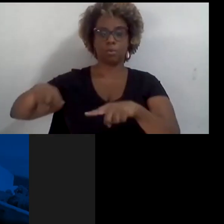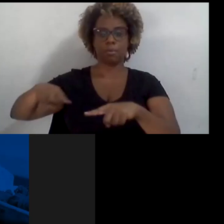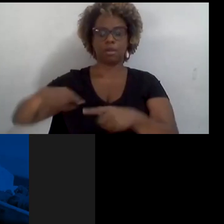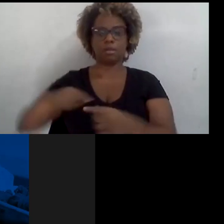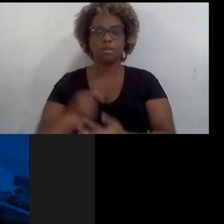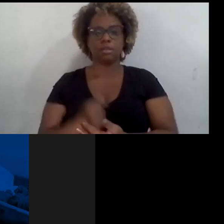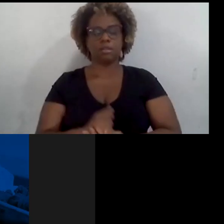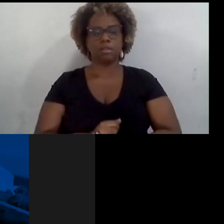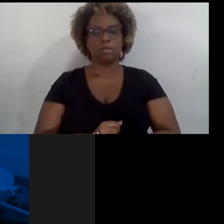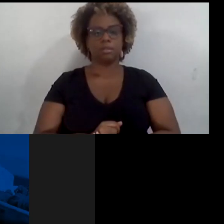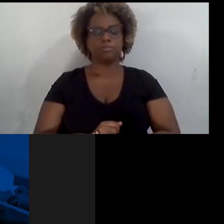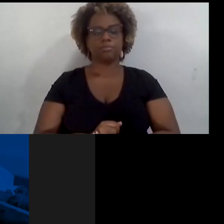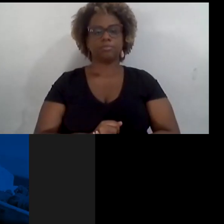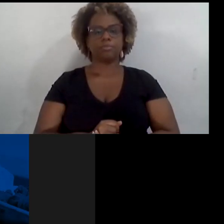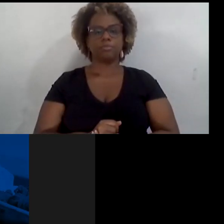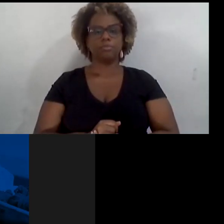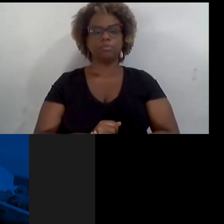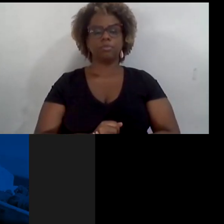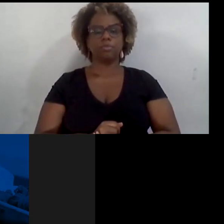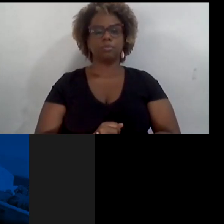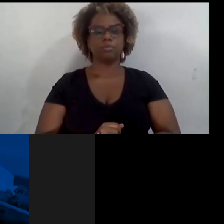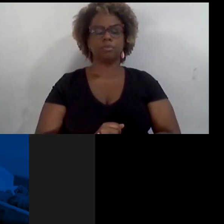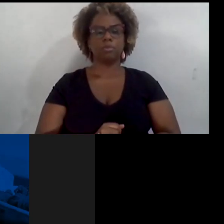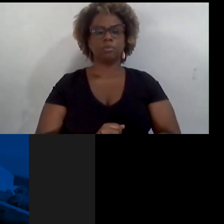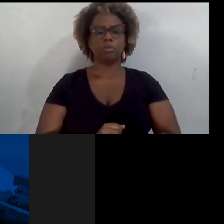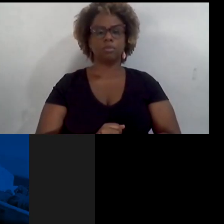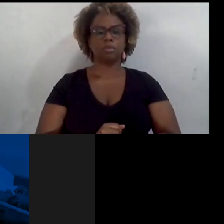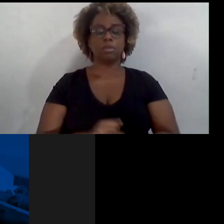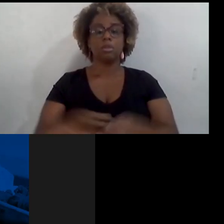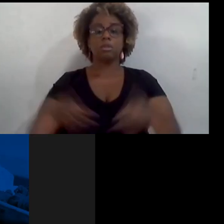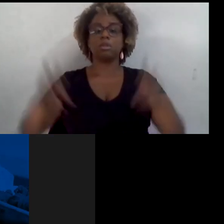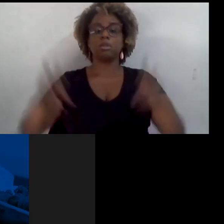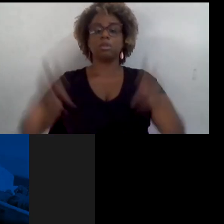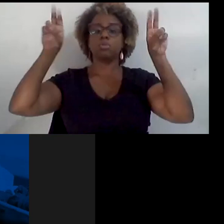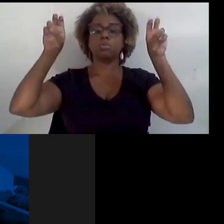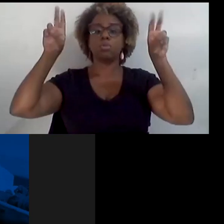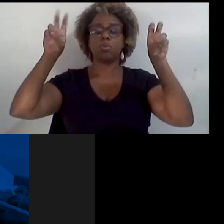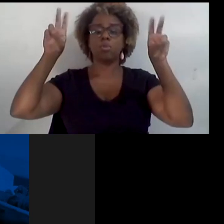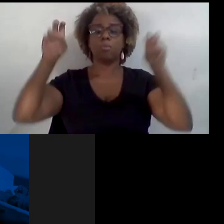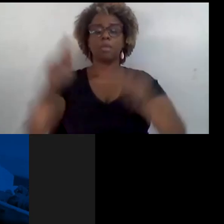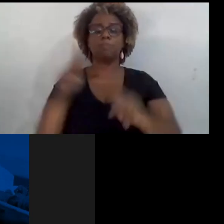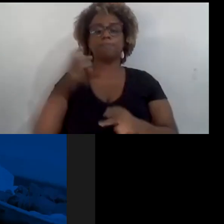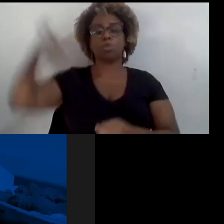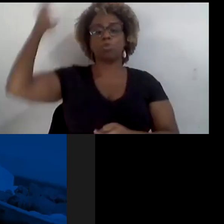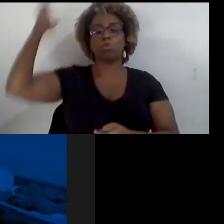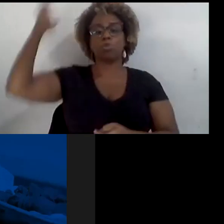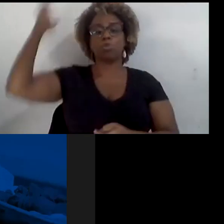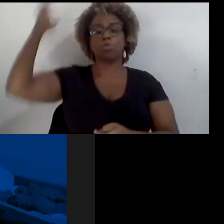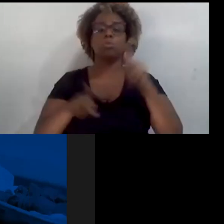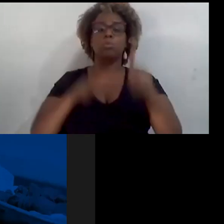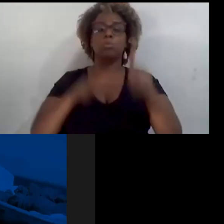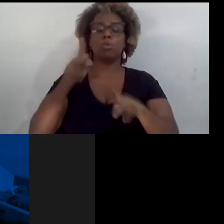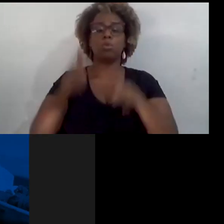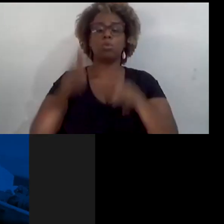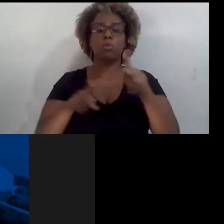Sobre o aspecto da cultura popular, onde está inserida a questão da dança,